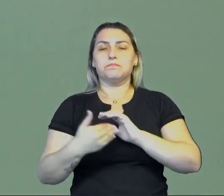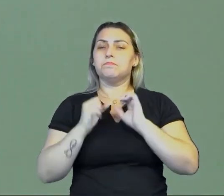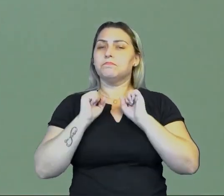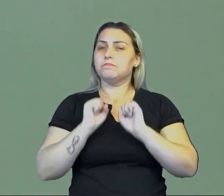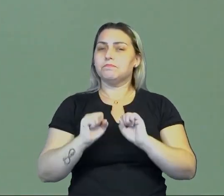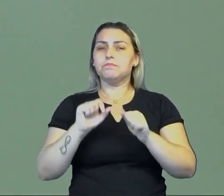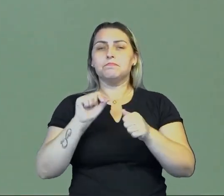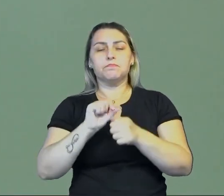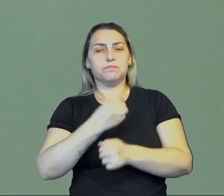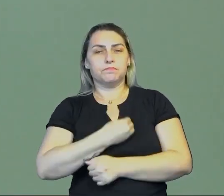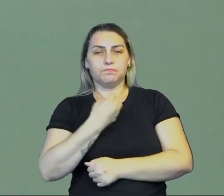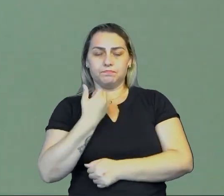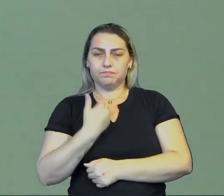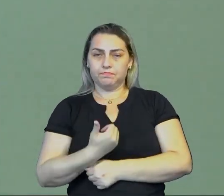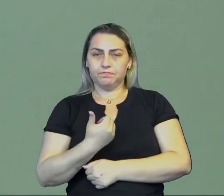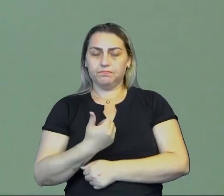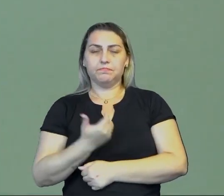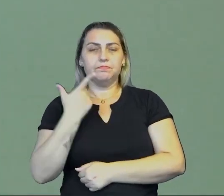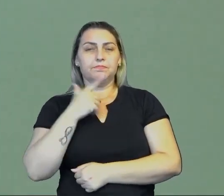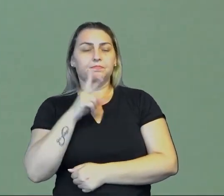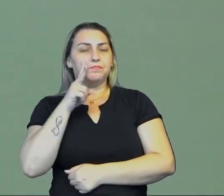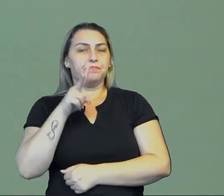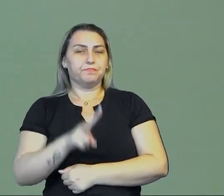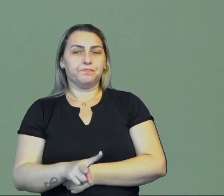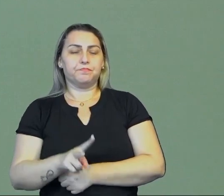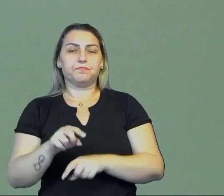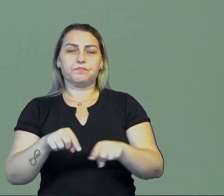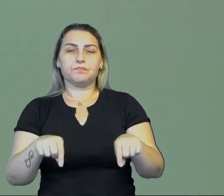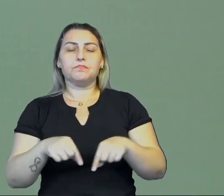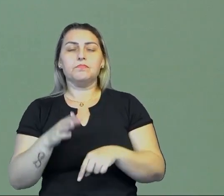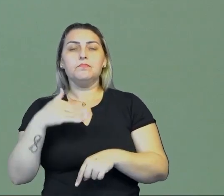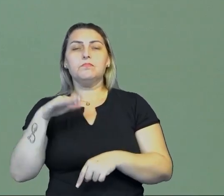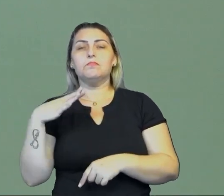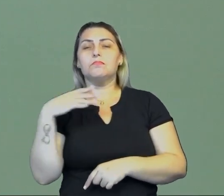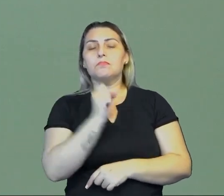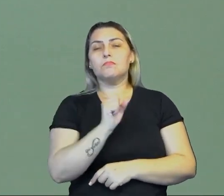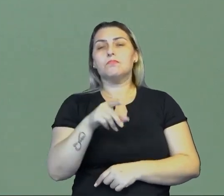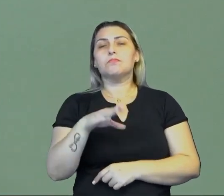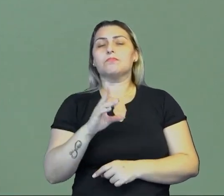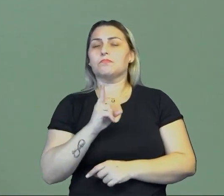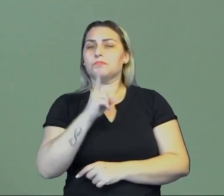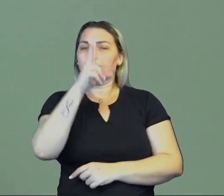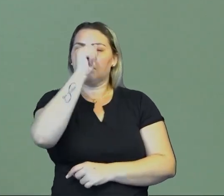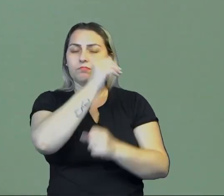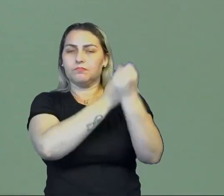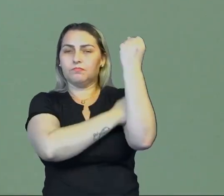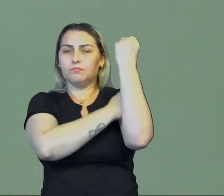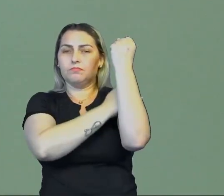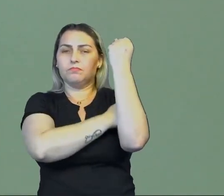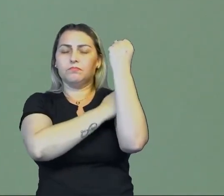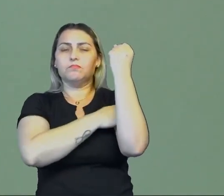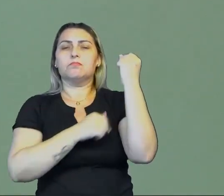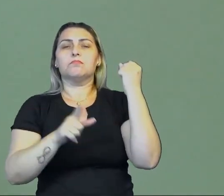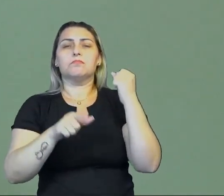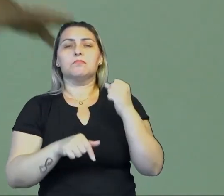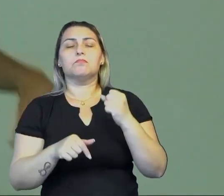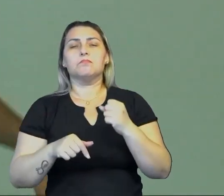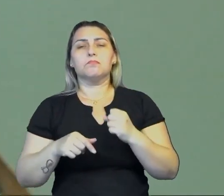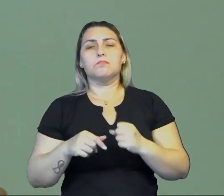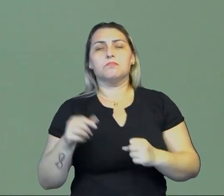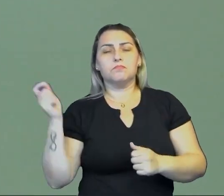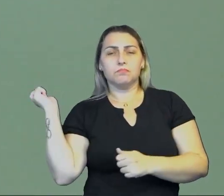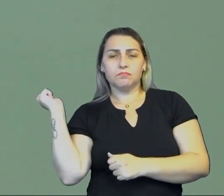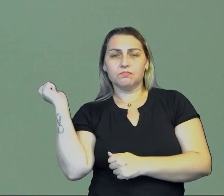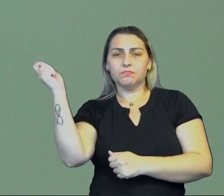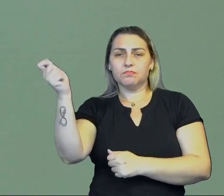mundo possa desenvolver tranquilo aí a gente consegue ver da sala quem é o mais rápido quem é o mais forte que vai levantar um peso ou quem vai ser mais forte